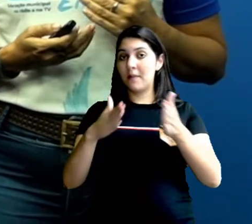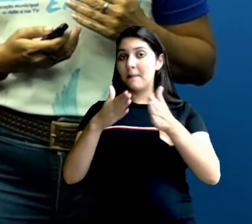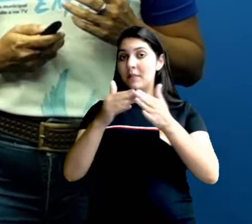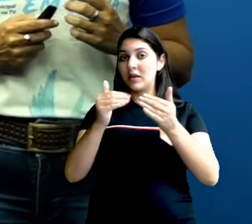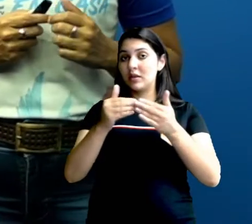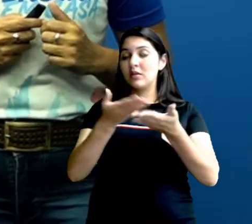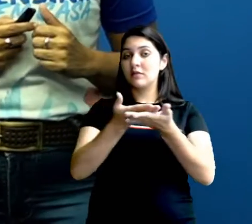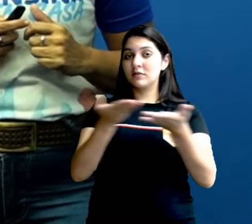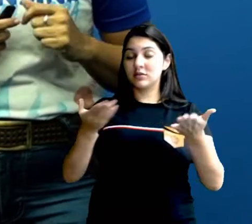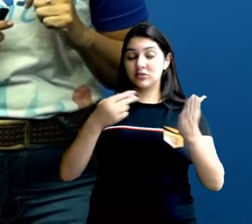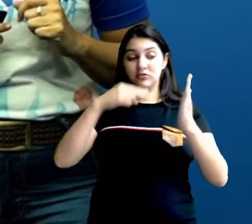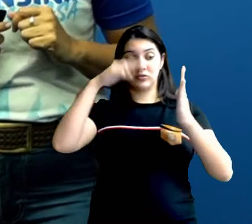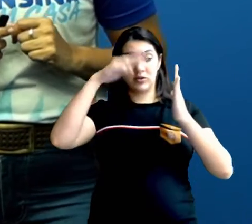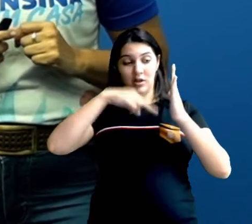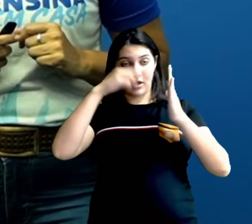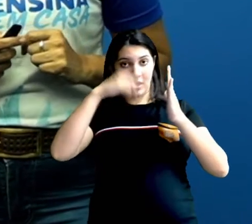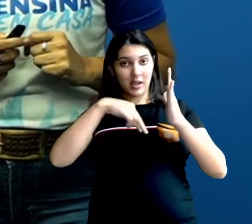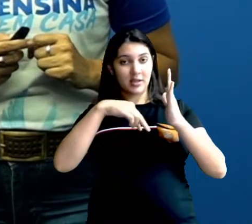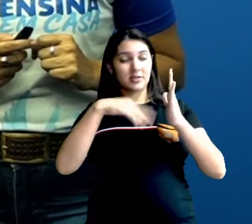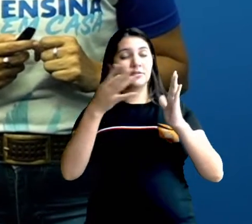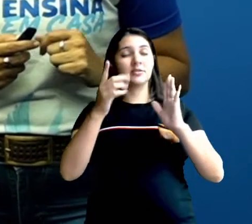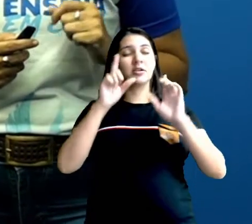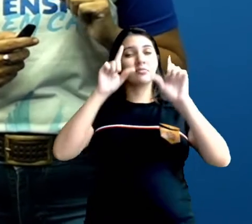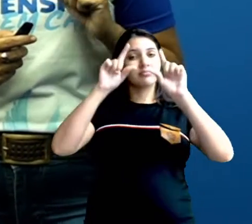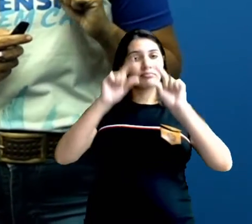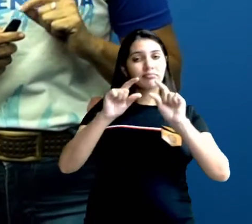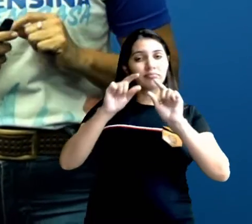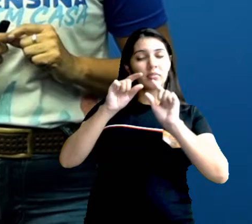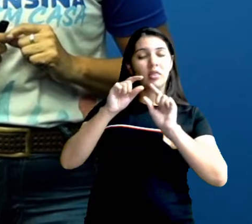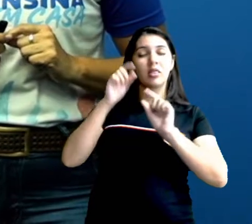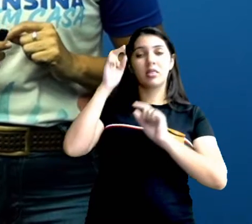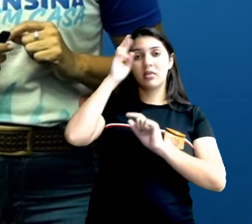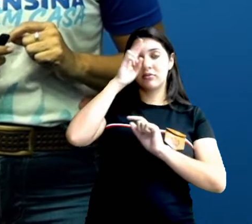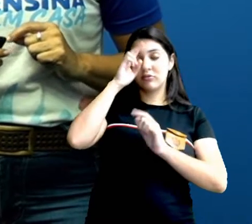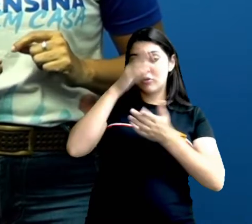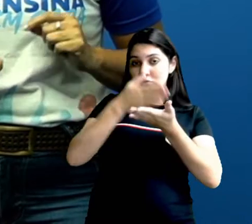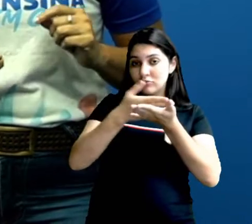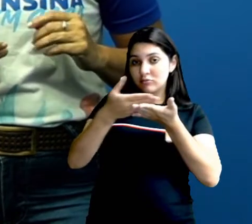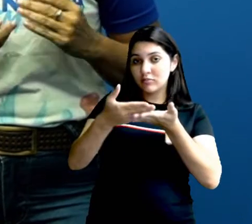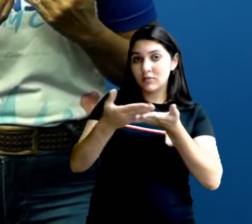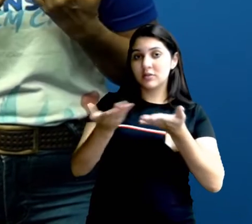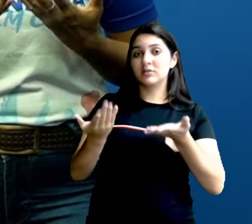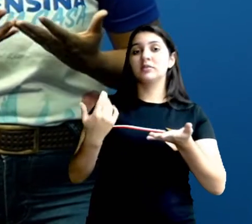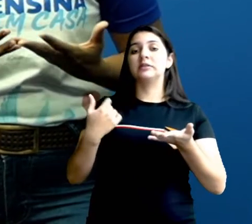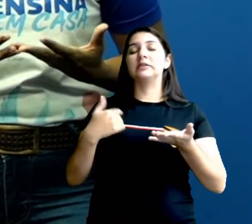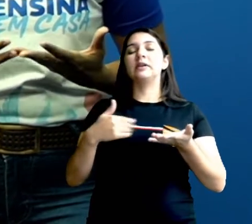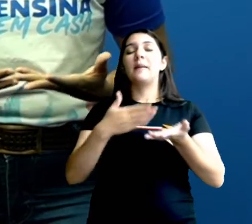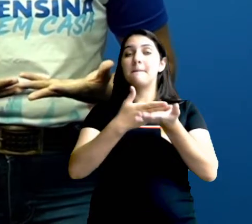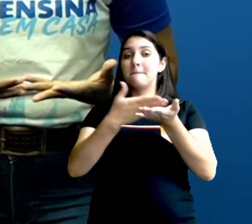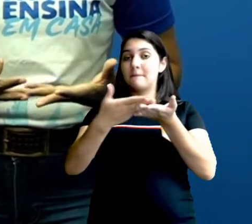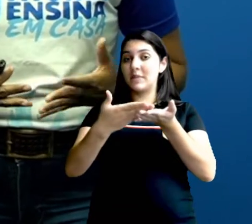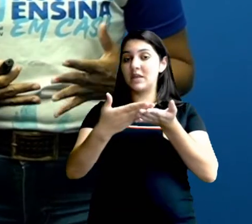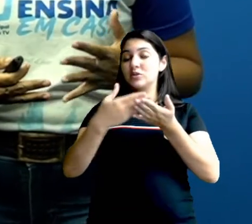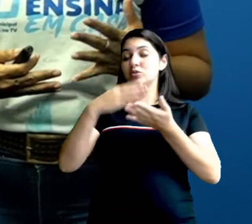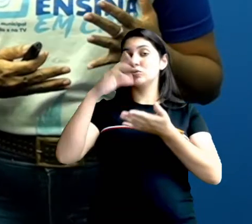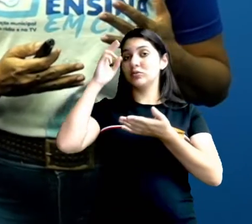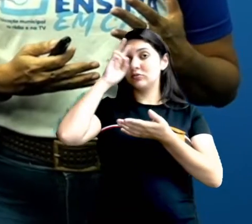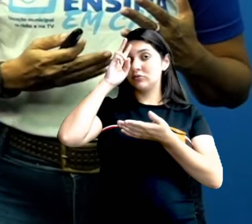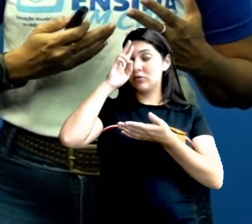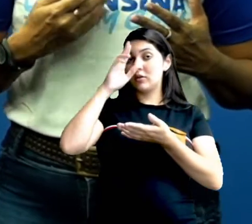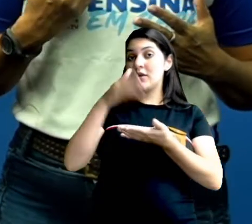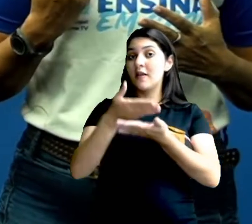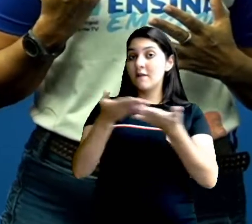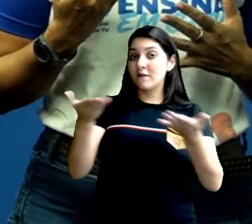pedi que vocês lessem um trechinho do conto, trecho inicial, né, a parte inicial do conto,